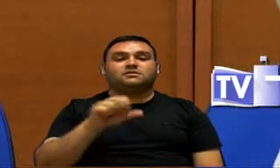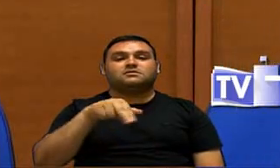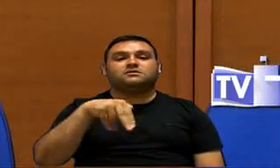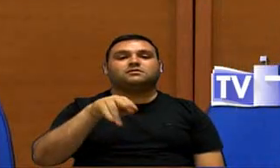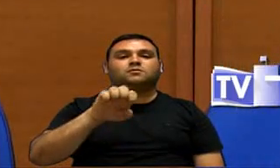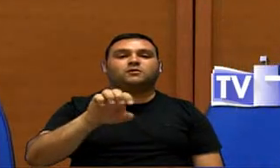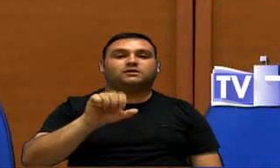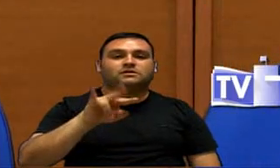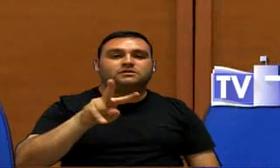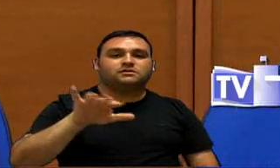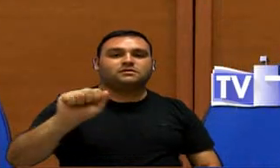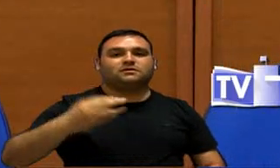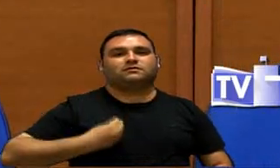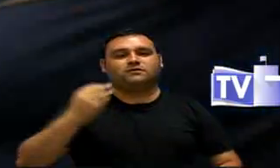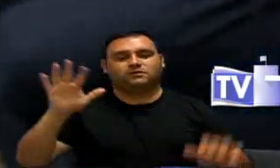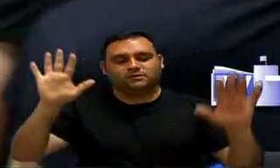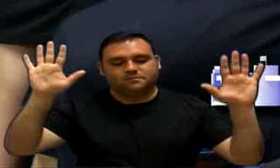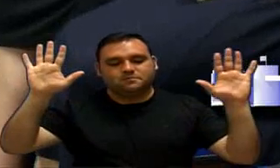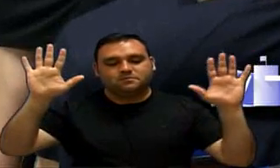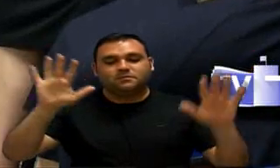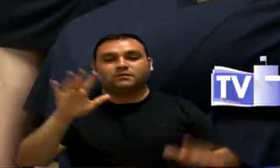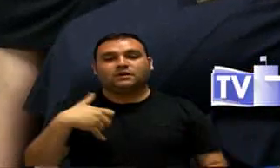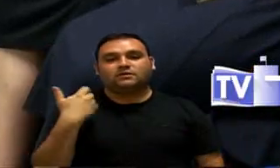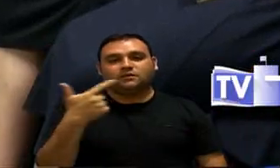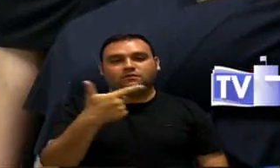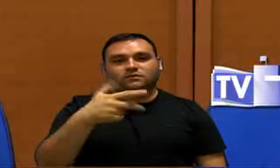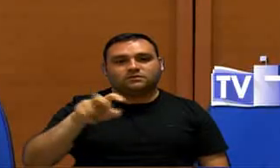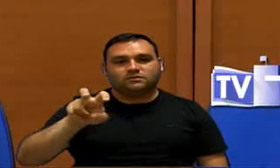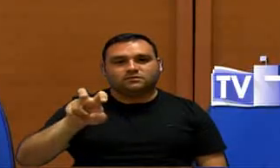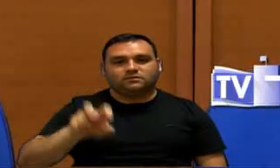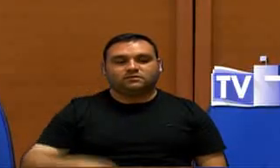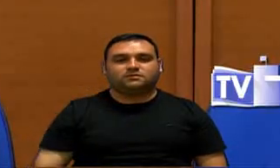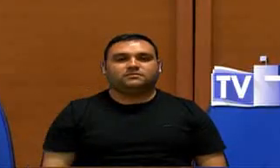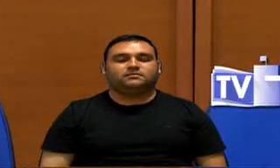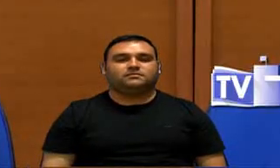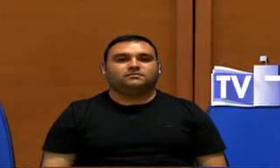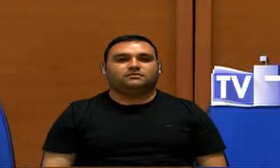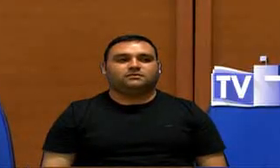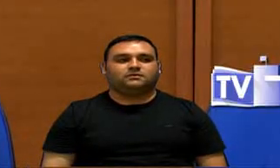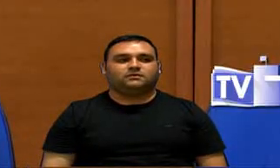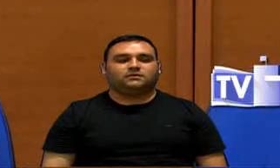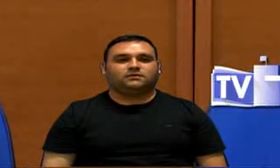Simone Silva. Presente. 25 anos.